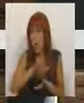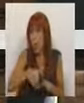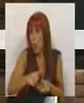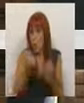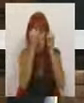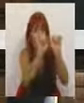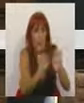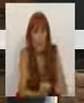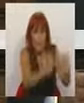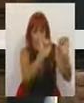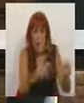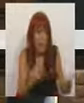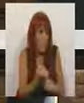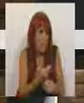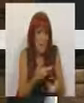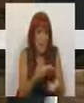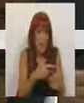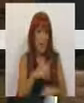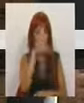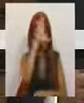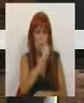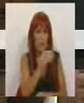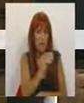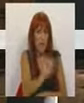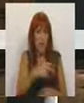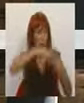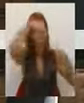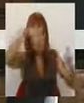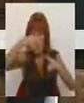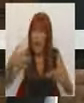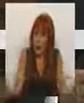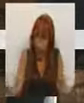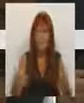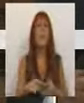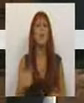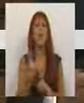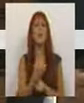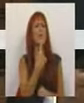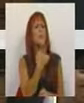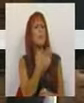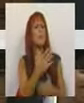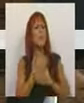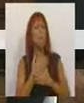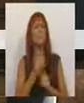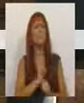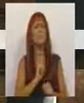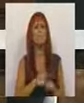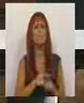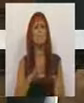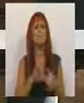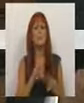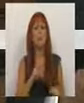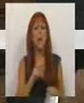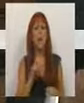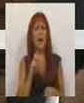contexto da autonomia é assim que temos de trabalhar, é com o Governo Regional, é com as autarquias, obviamente. As questões que levantou mais da questão